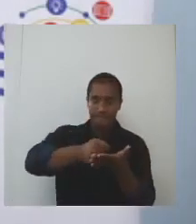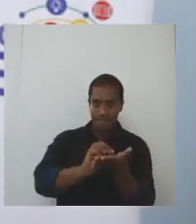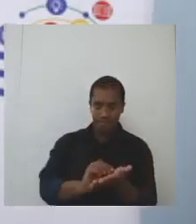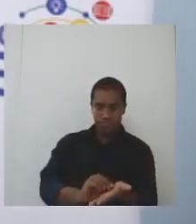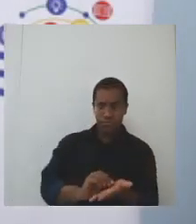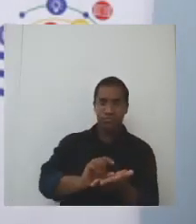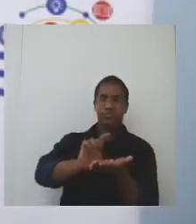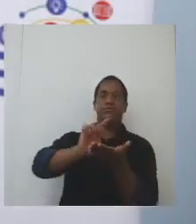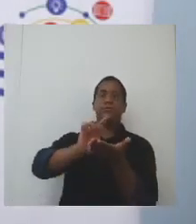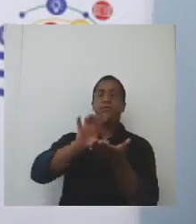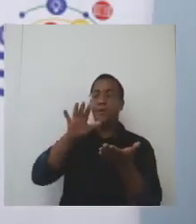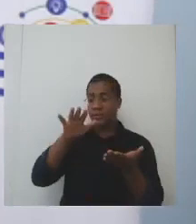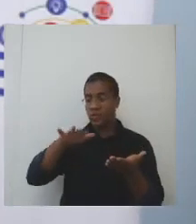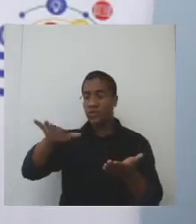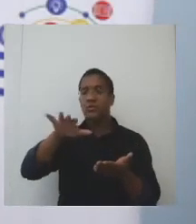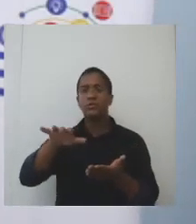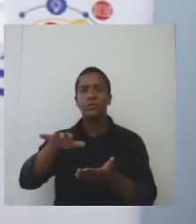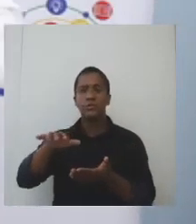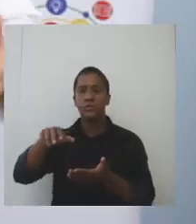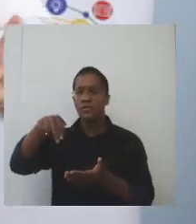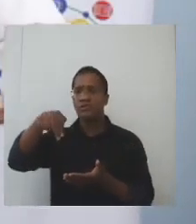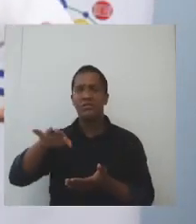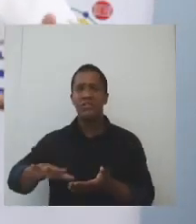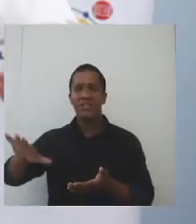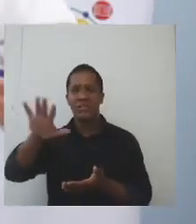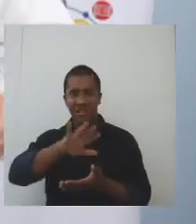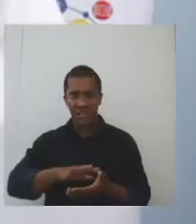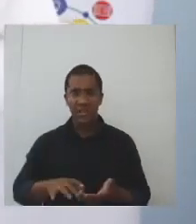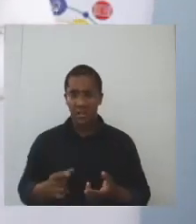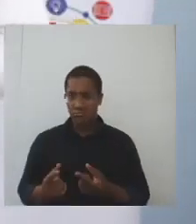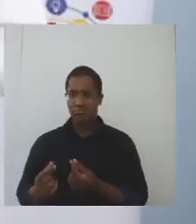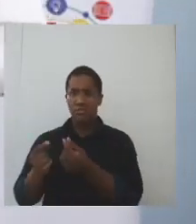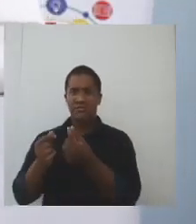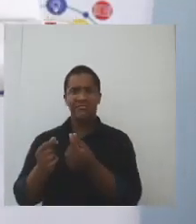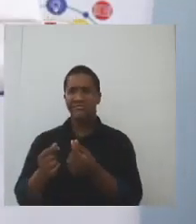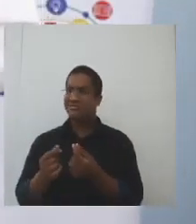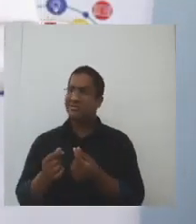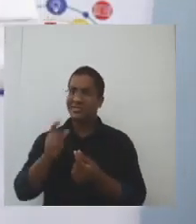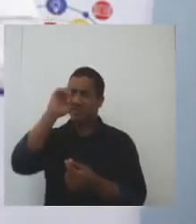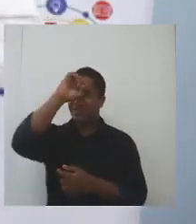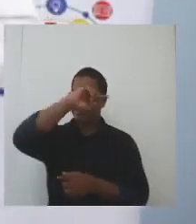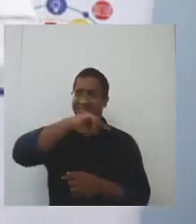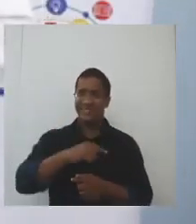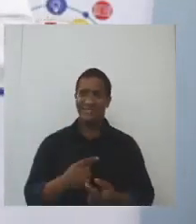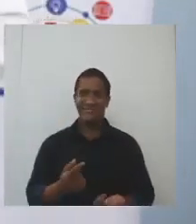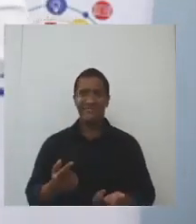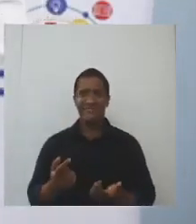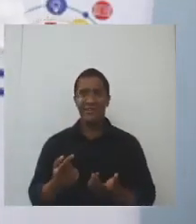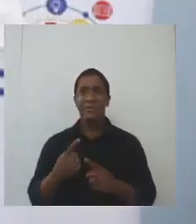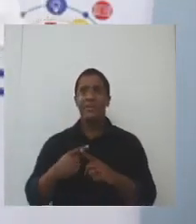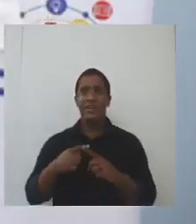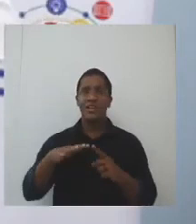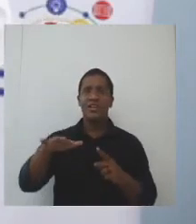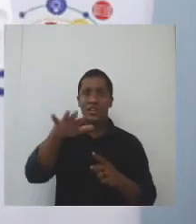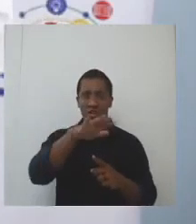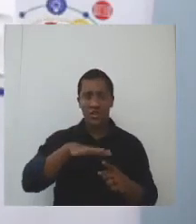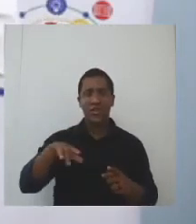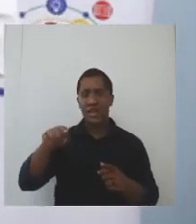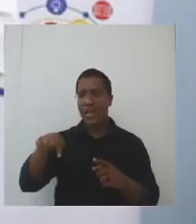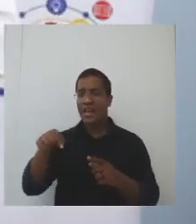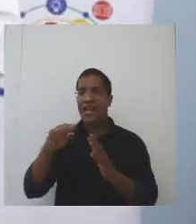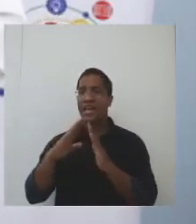povo nordestino era muito difícil, sobretudo porque nós, principalmente que moramos aqui no